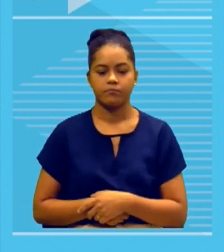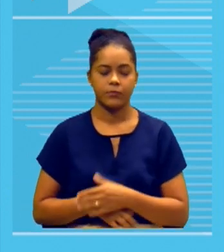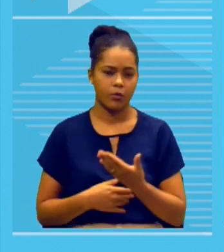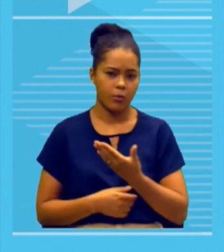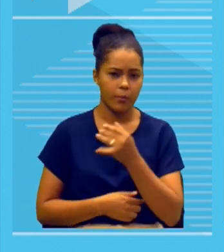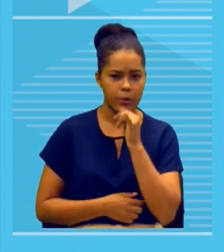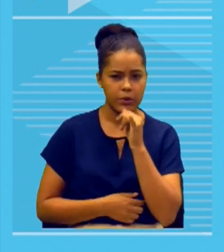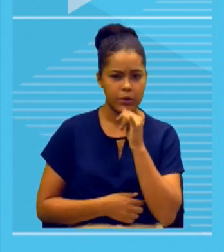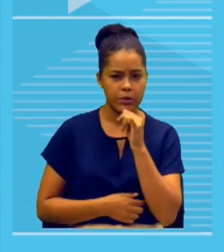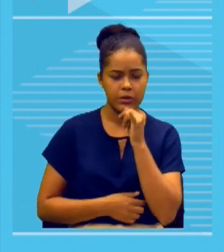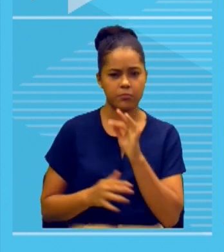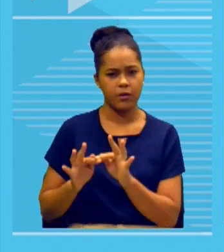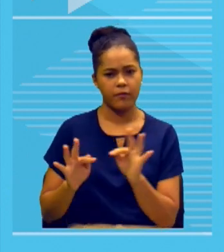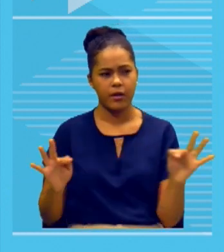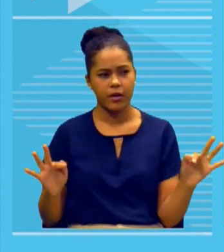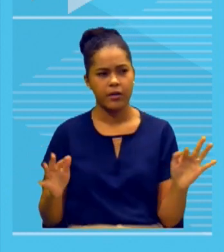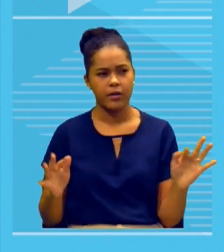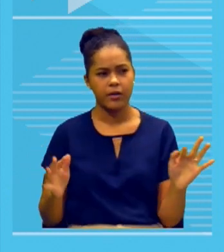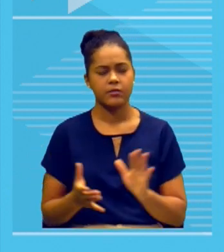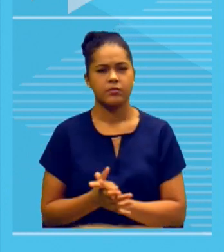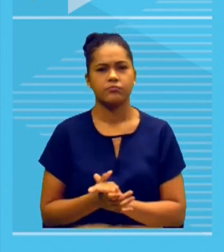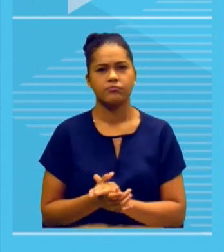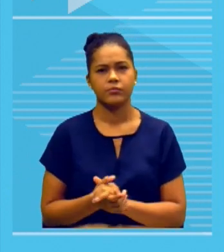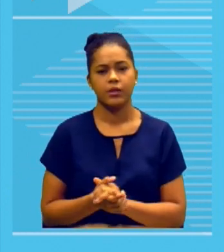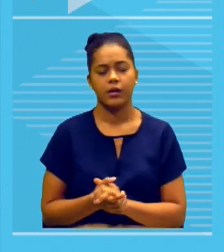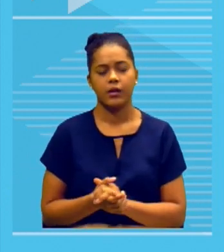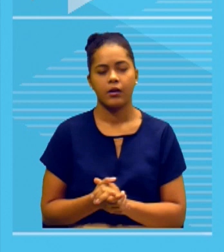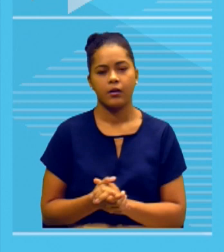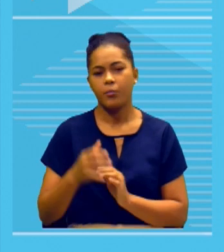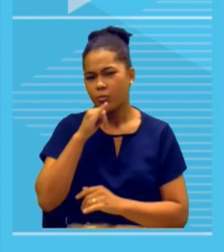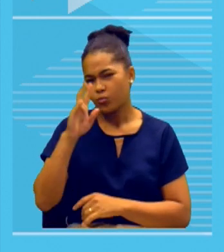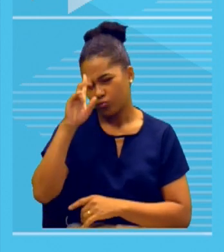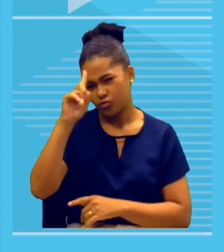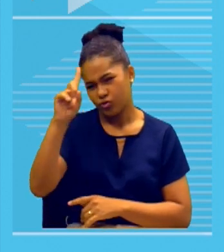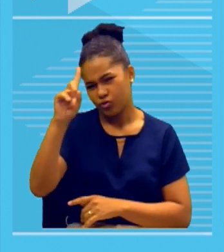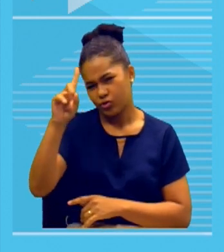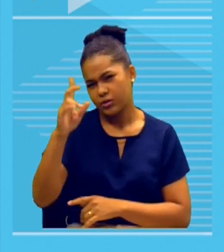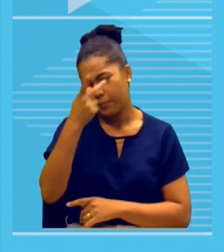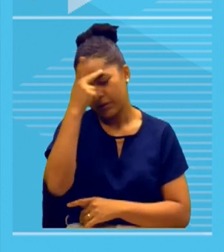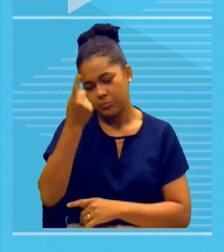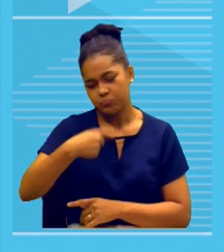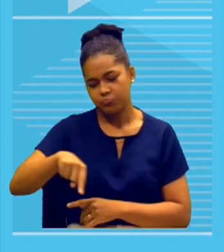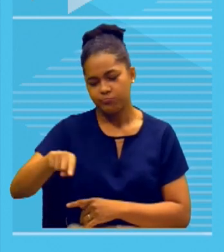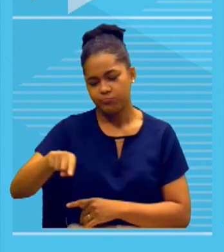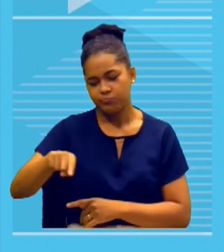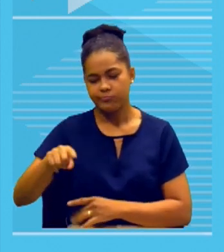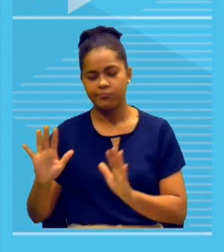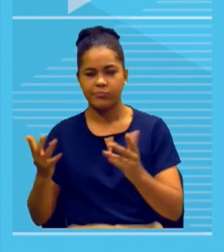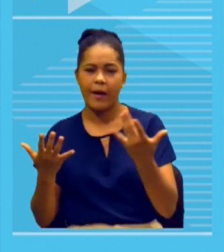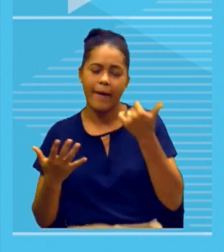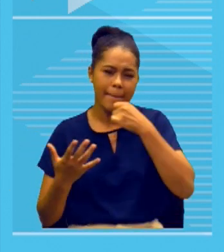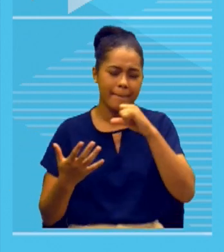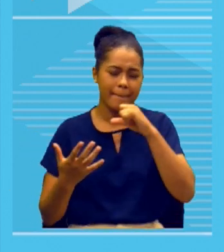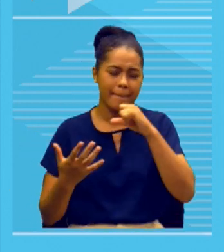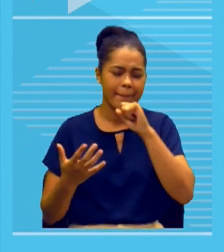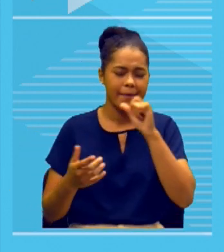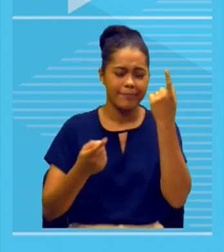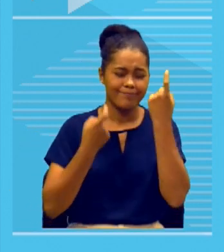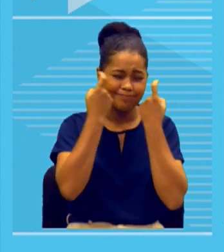aí com você aquele dia que você sai para ir para festa né E sua mãe fica preocupada porque